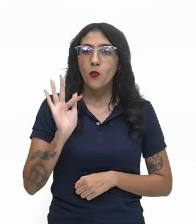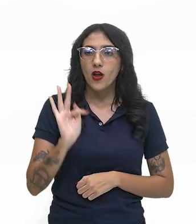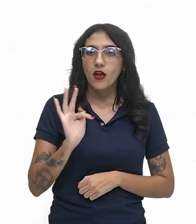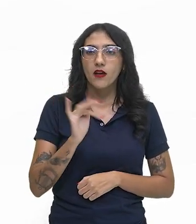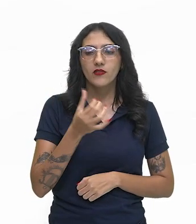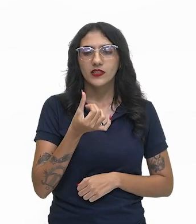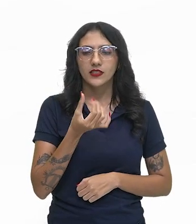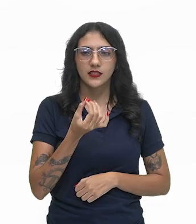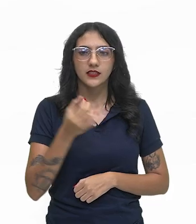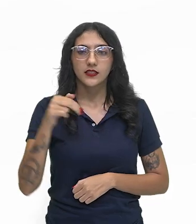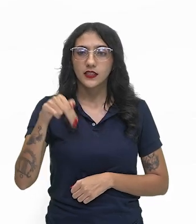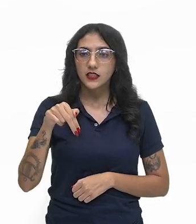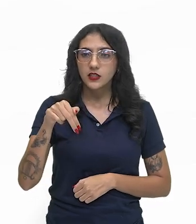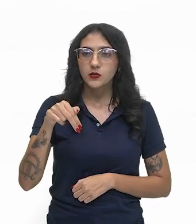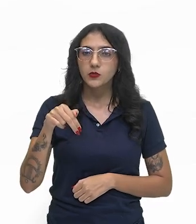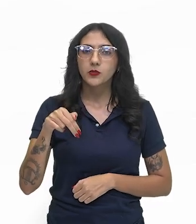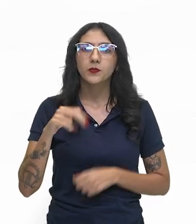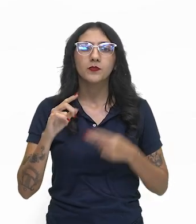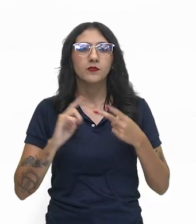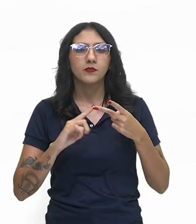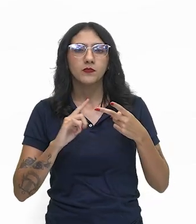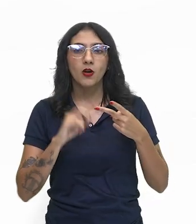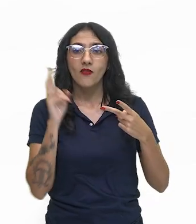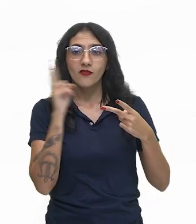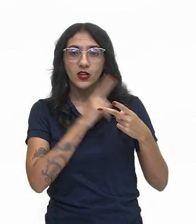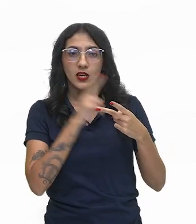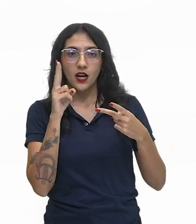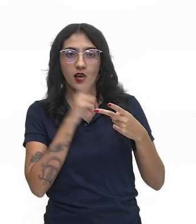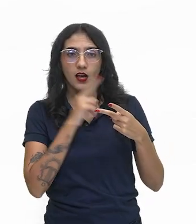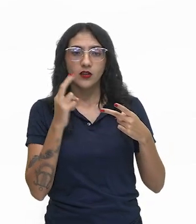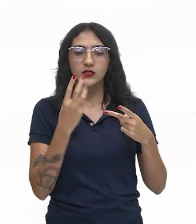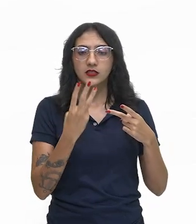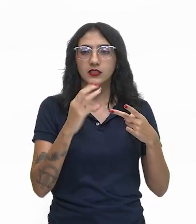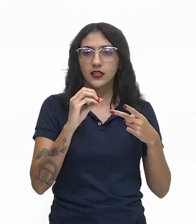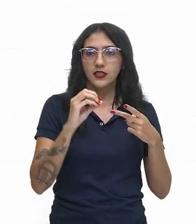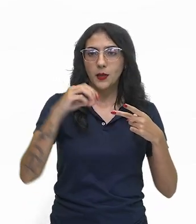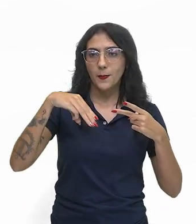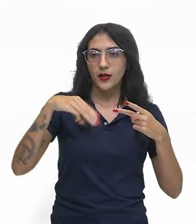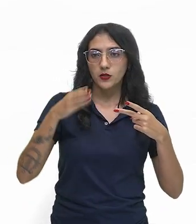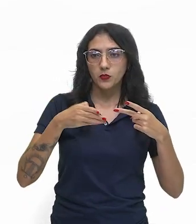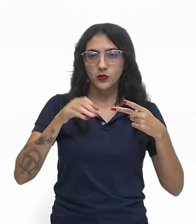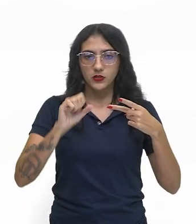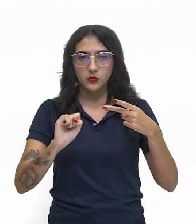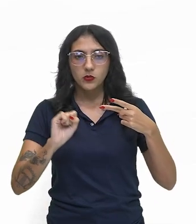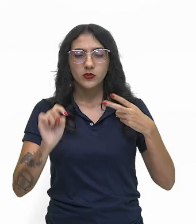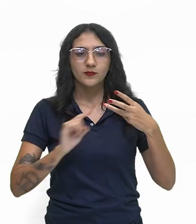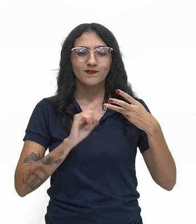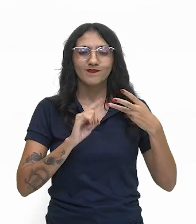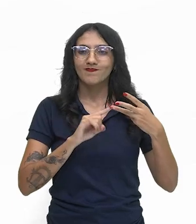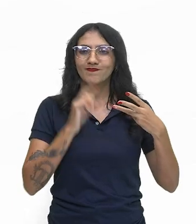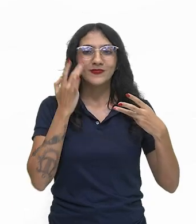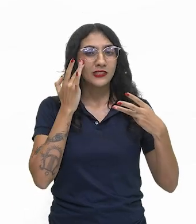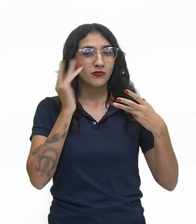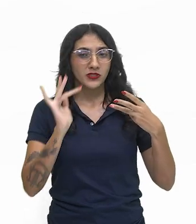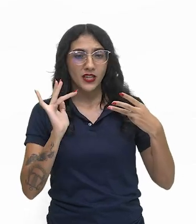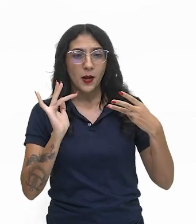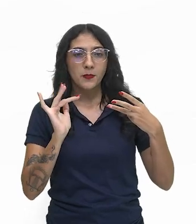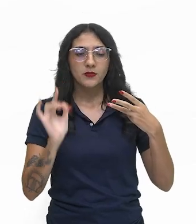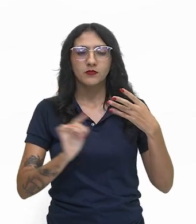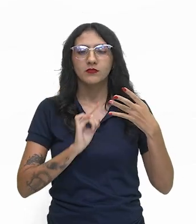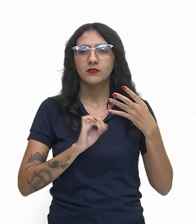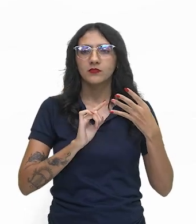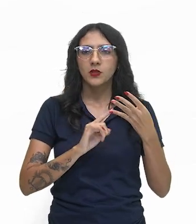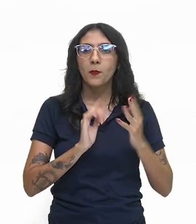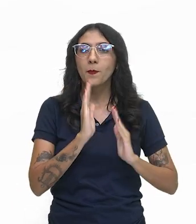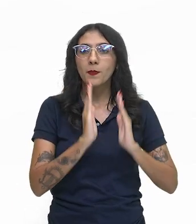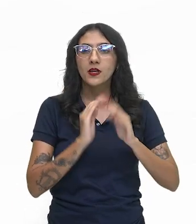60 newtons, velocidade metros por segundo, massa eu não sei quem é, e o